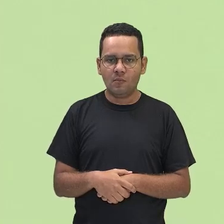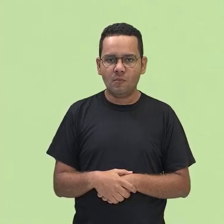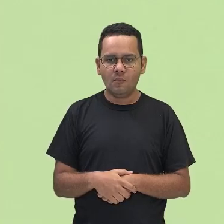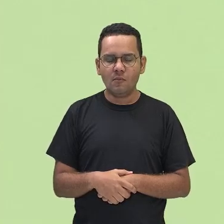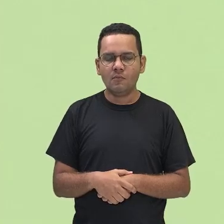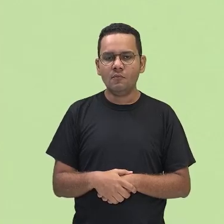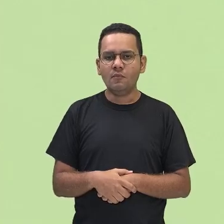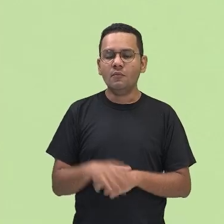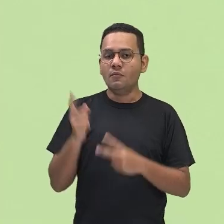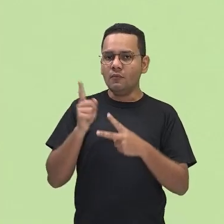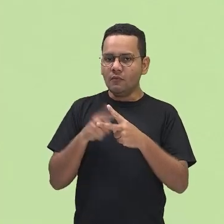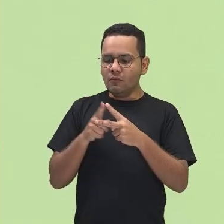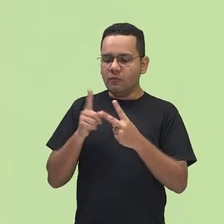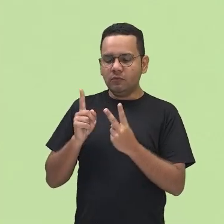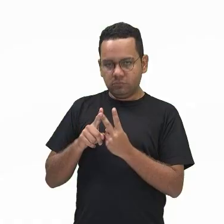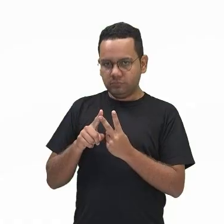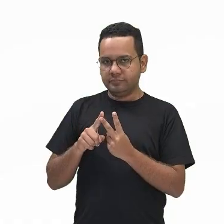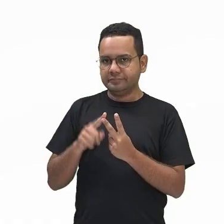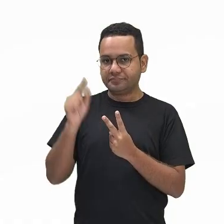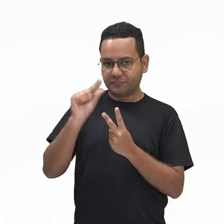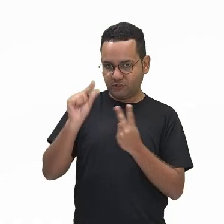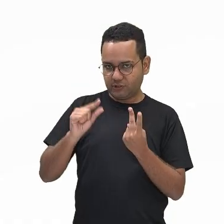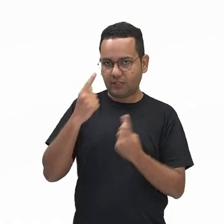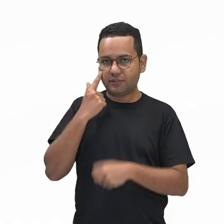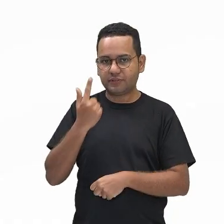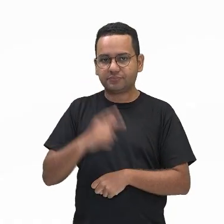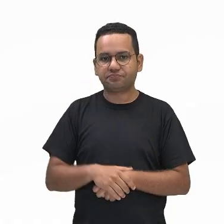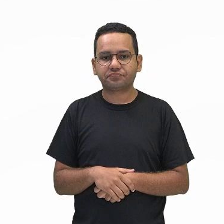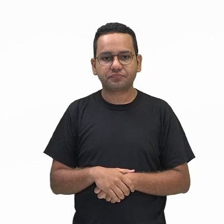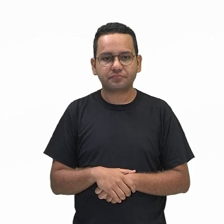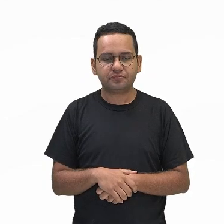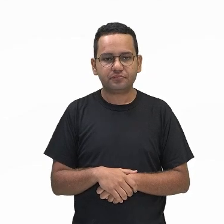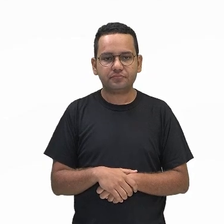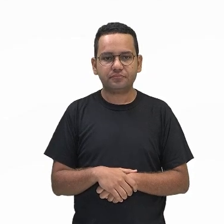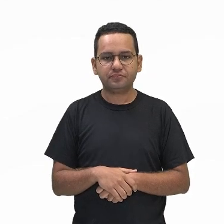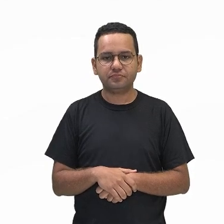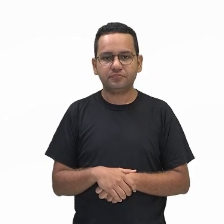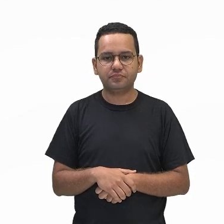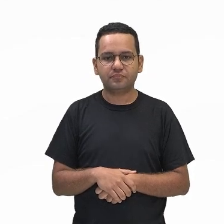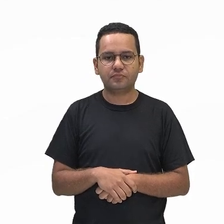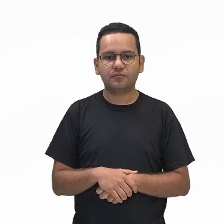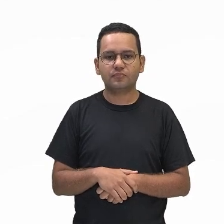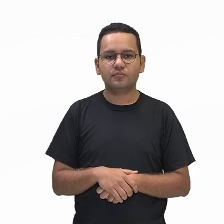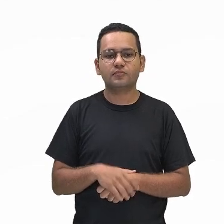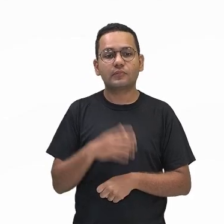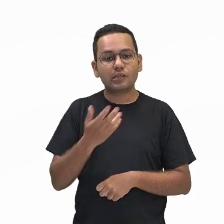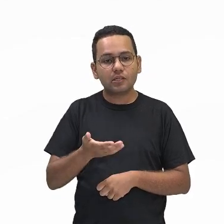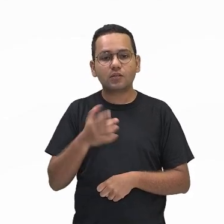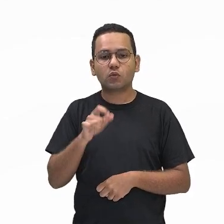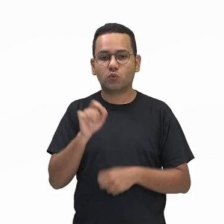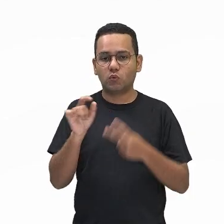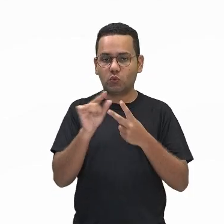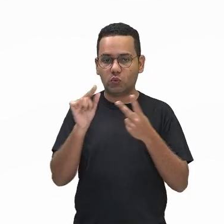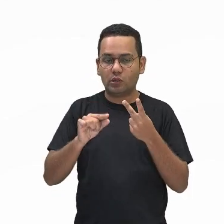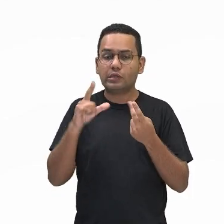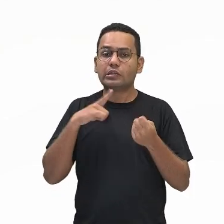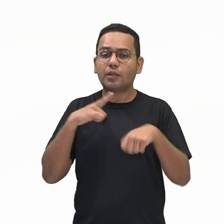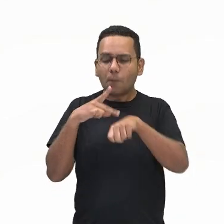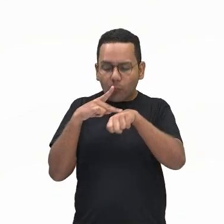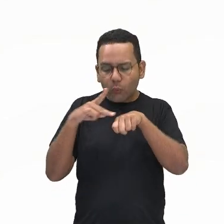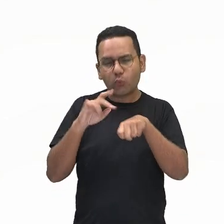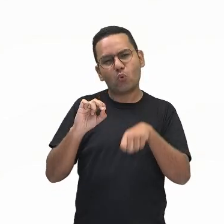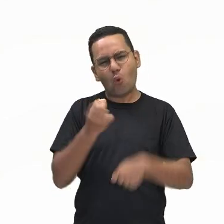ou homozigotos. Então, observe aí na imagem. A gente tem aí, olha, que os genes podem ser considerados puros